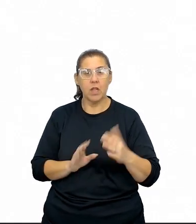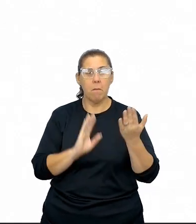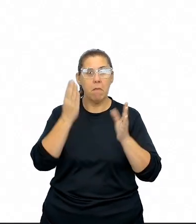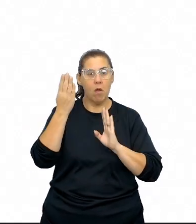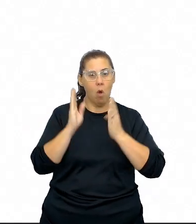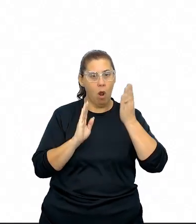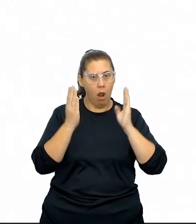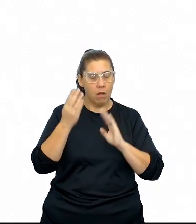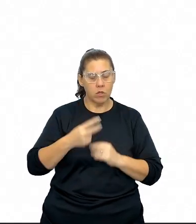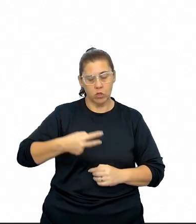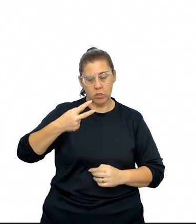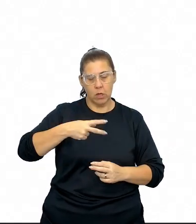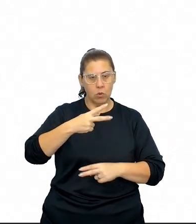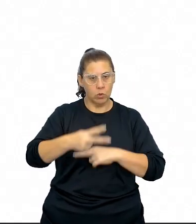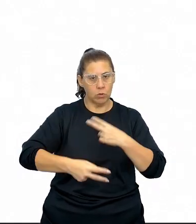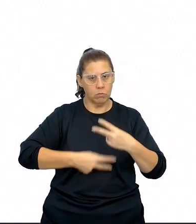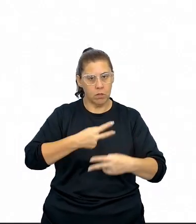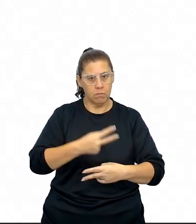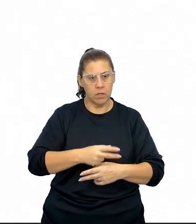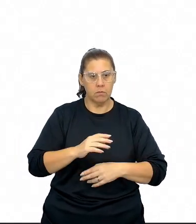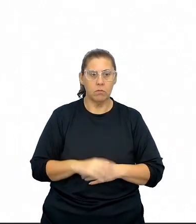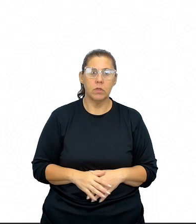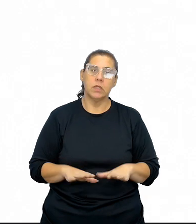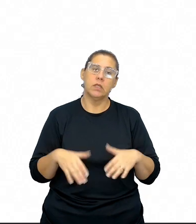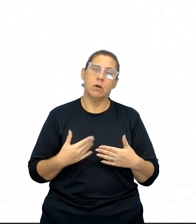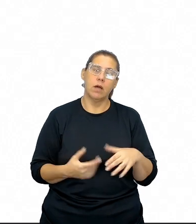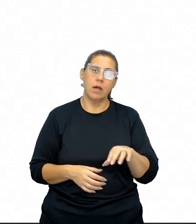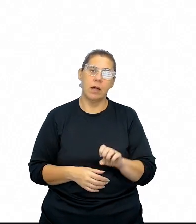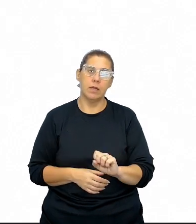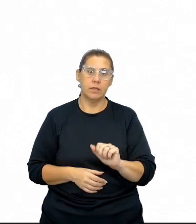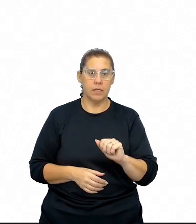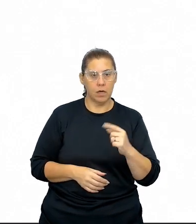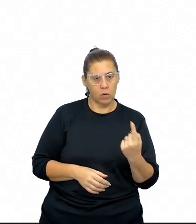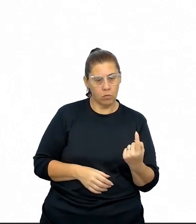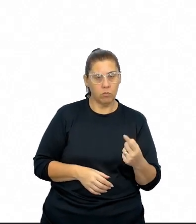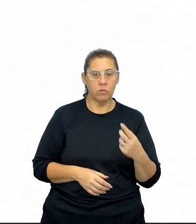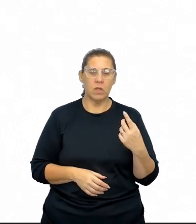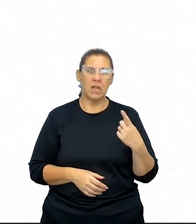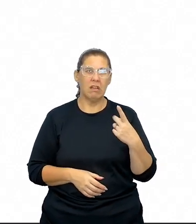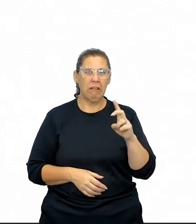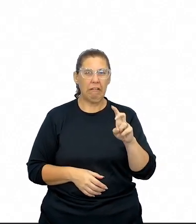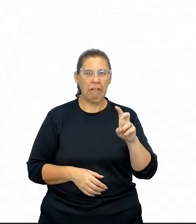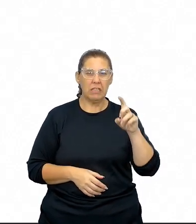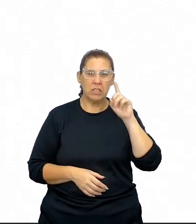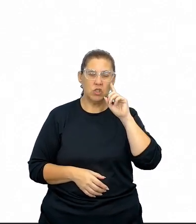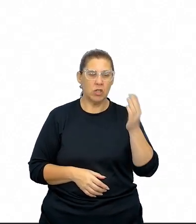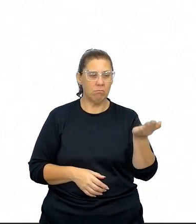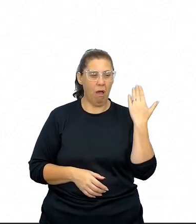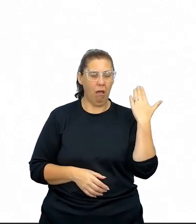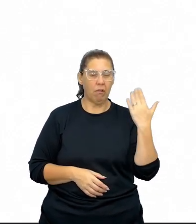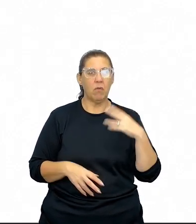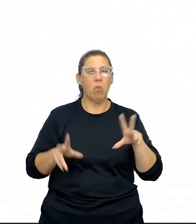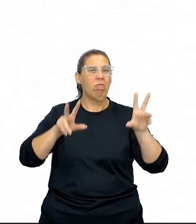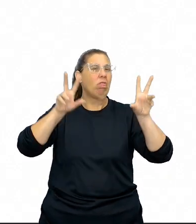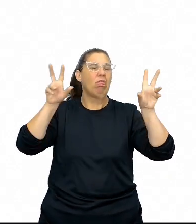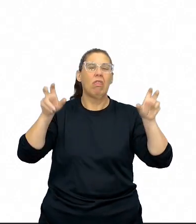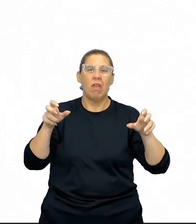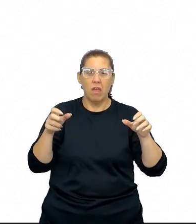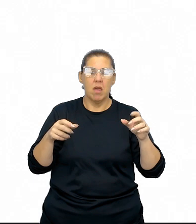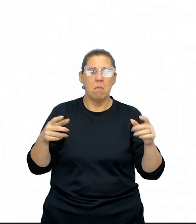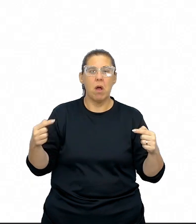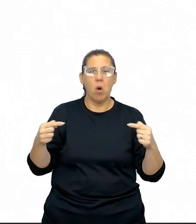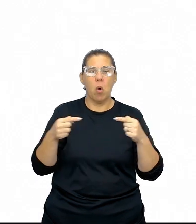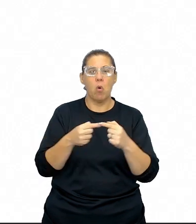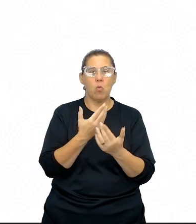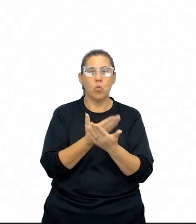biologia nesse segundo bimestre. Então, com a SA1, né, de 15 dias atrás, nós vimos os temas relacionados ao